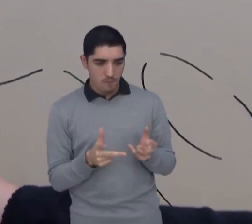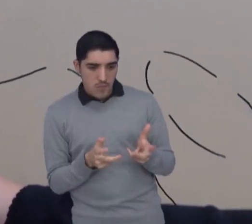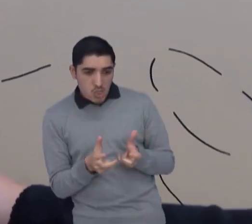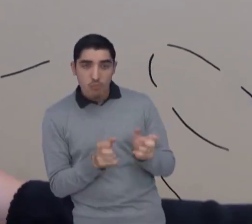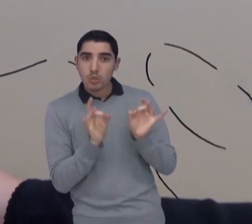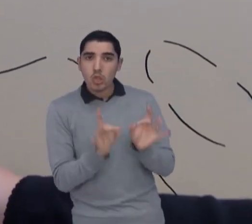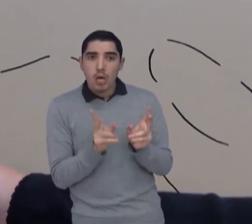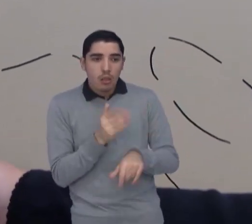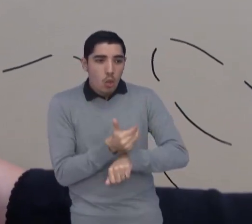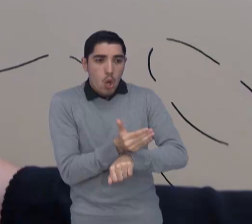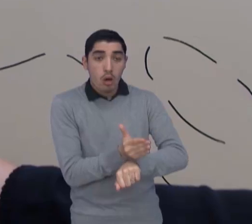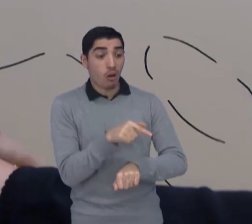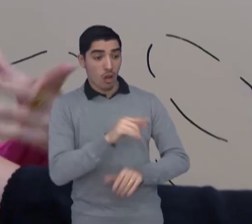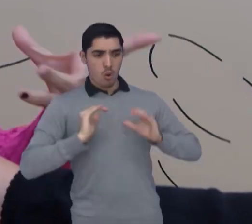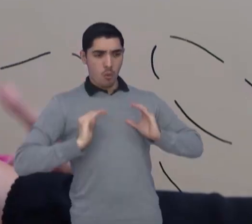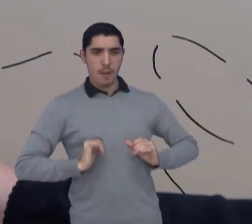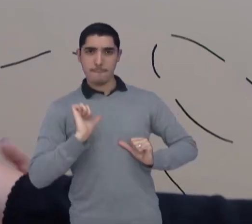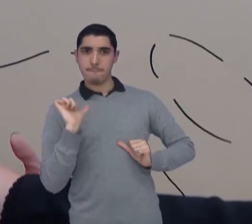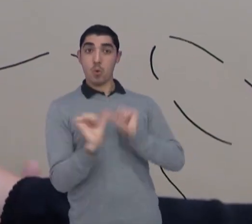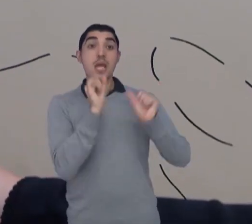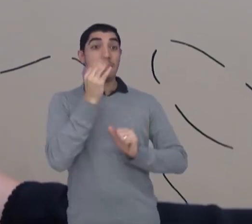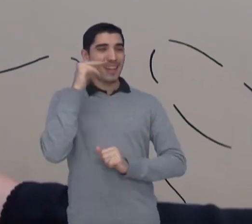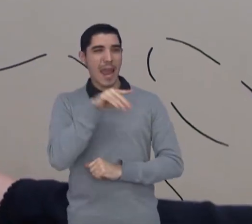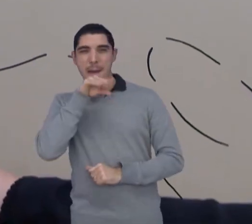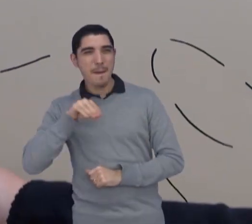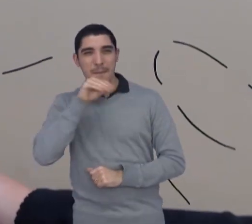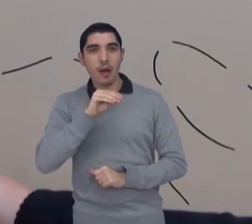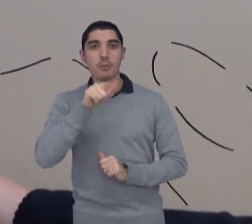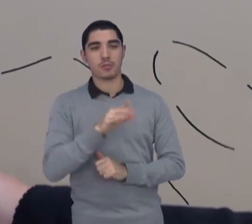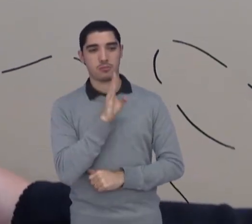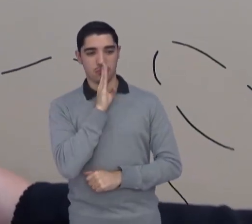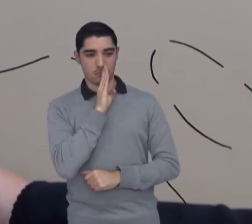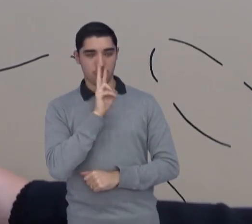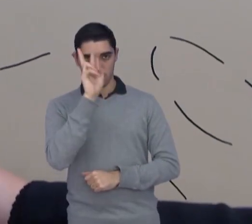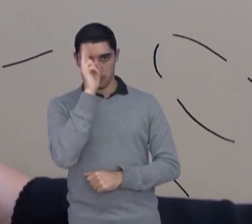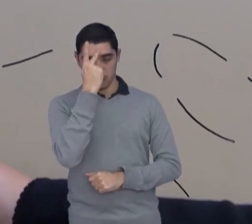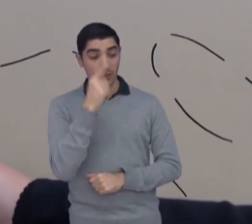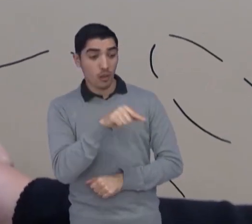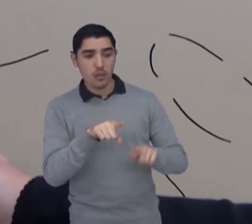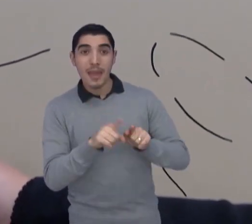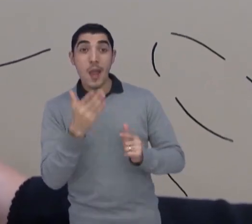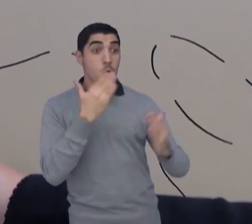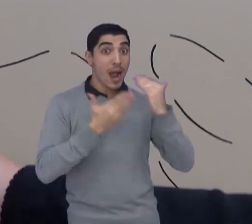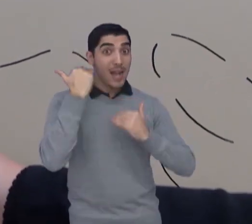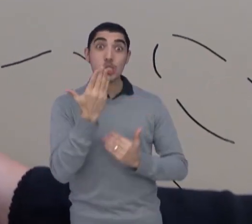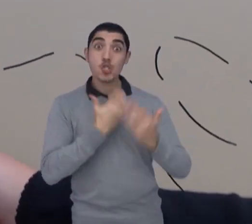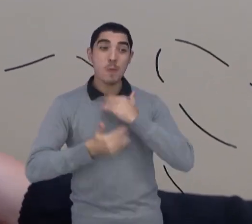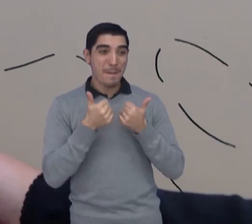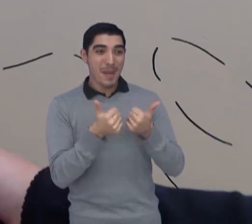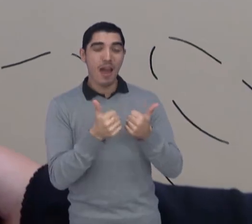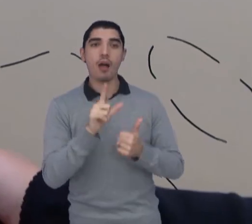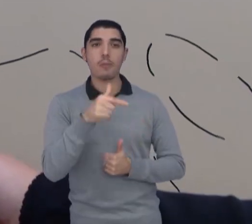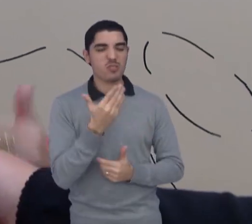Alterações de comportamento, então é uma criança super falante, deixa de ser. Uma alteração alimentar, super come bem, parou de